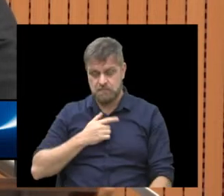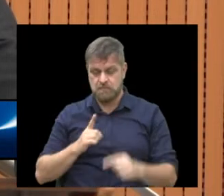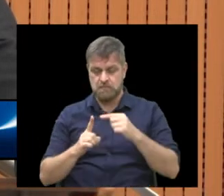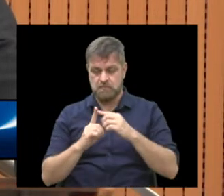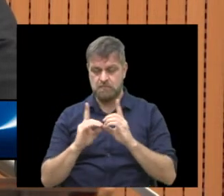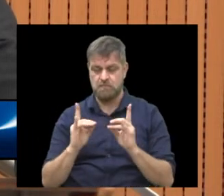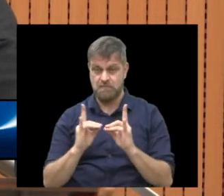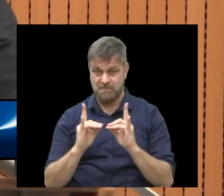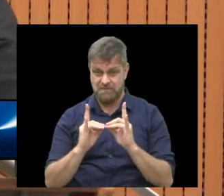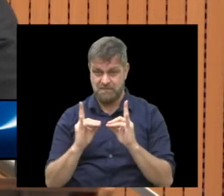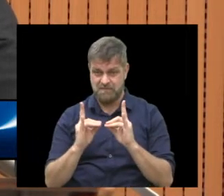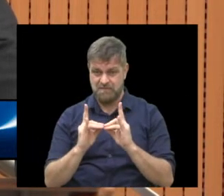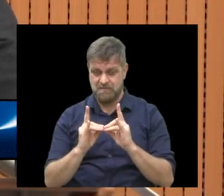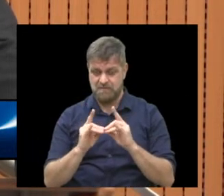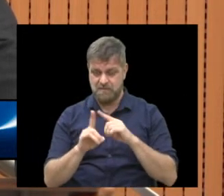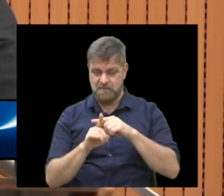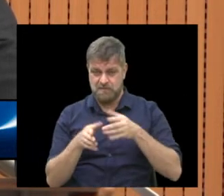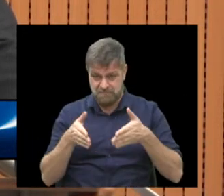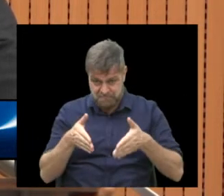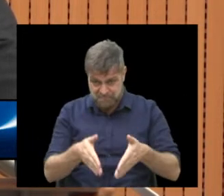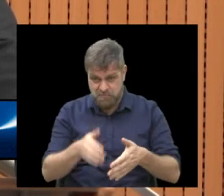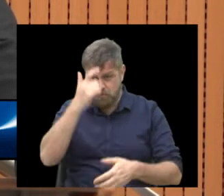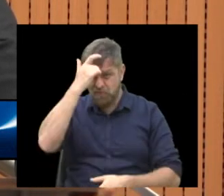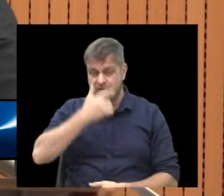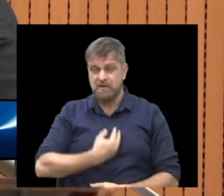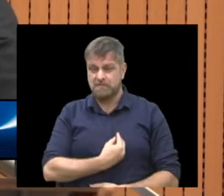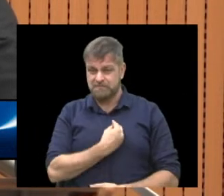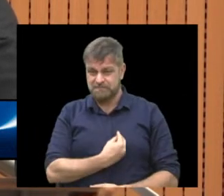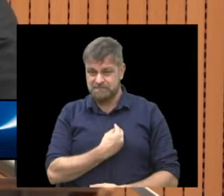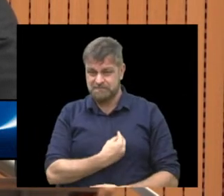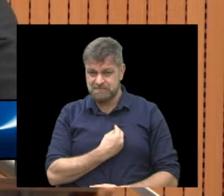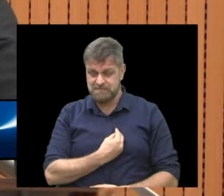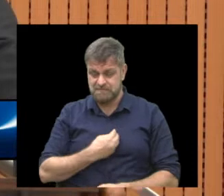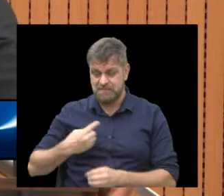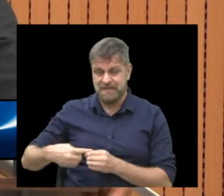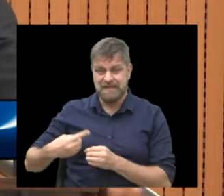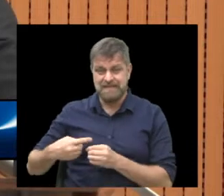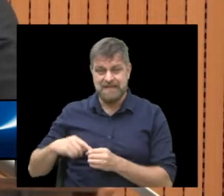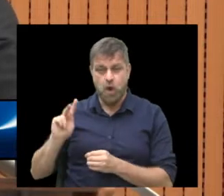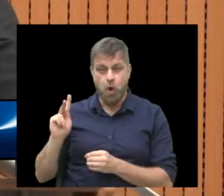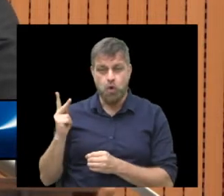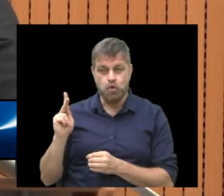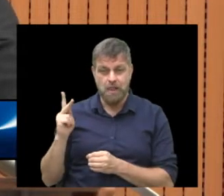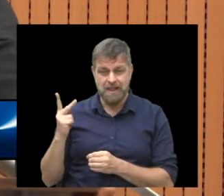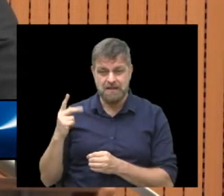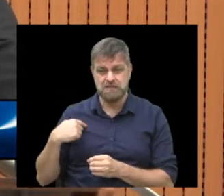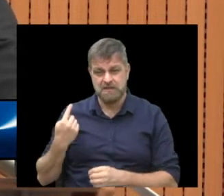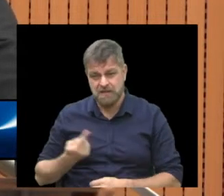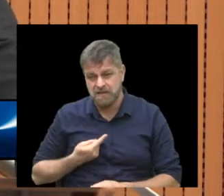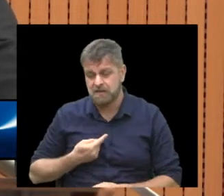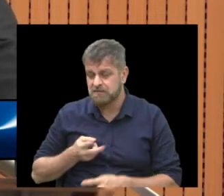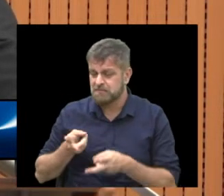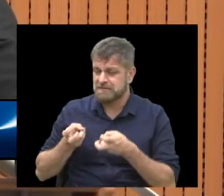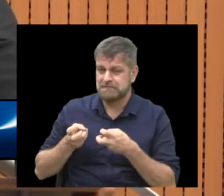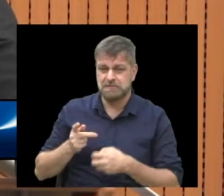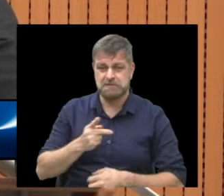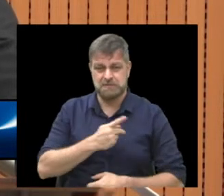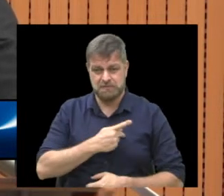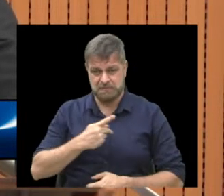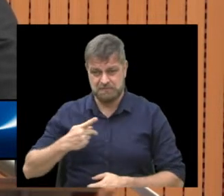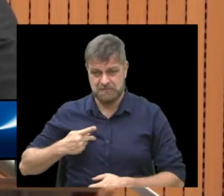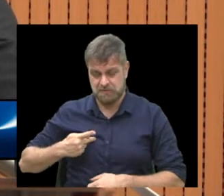velório, ali no cemitério de Hortolândia, e nas palavras do pastor da Igreja